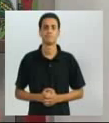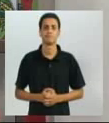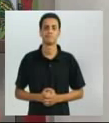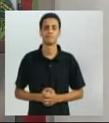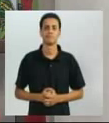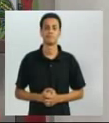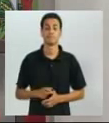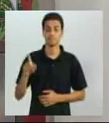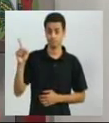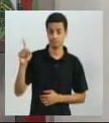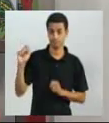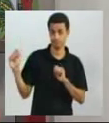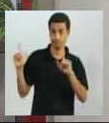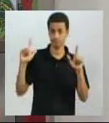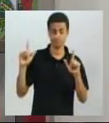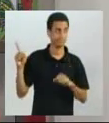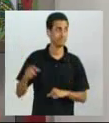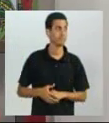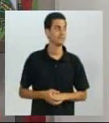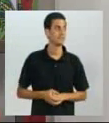E aí, senhores?